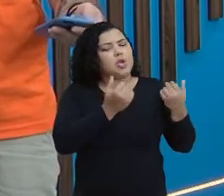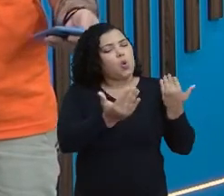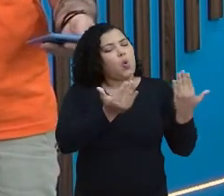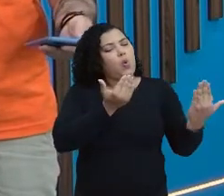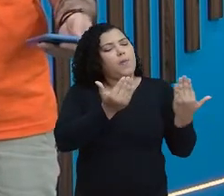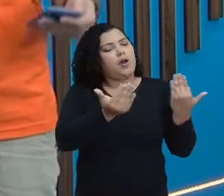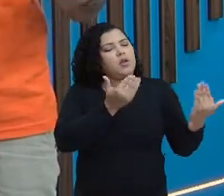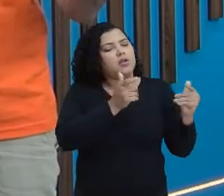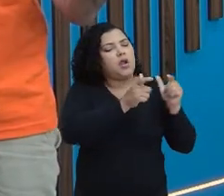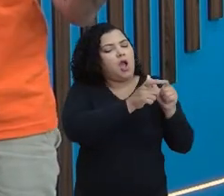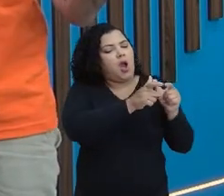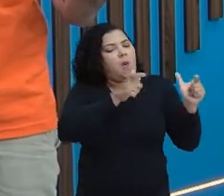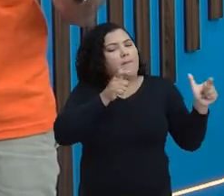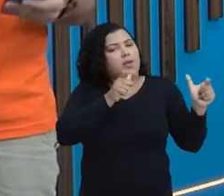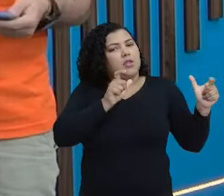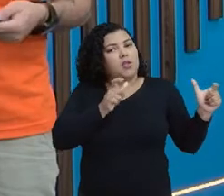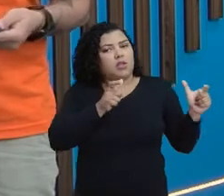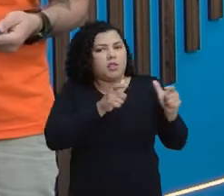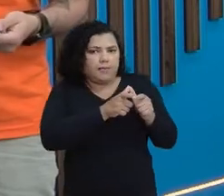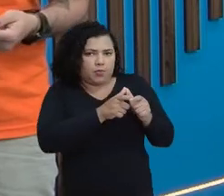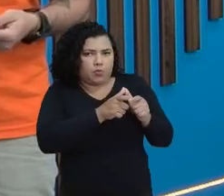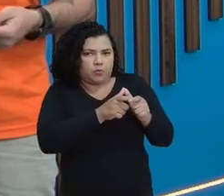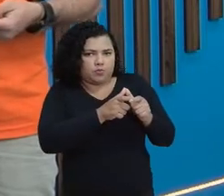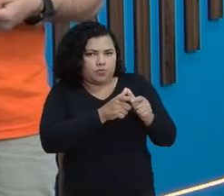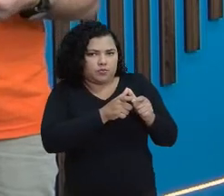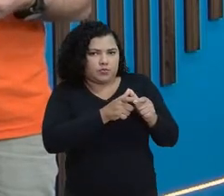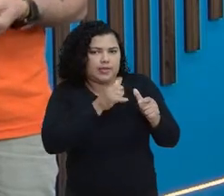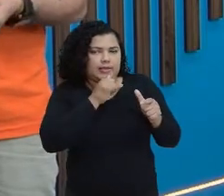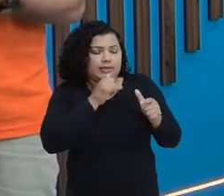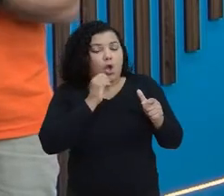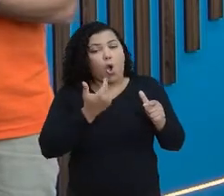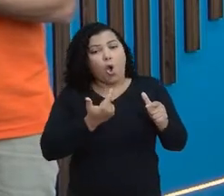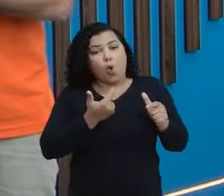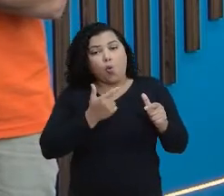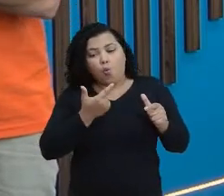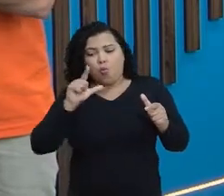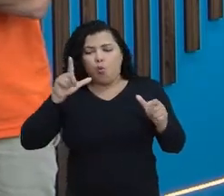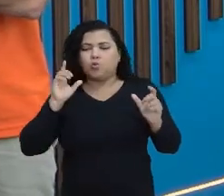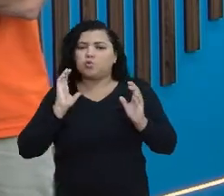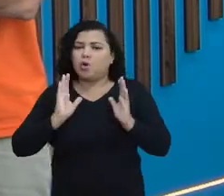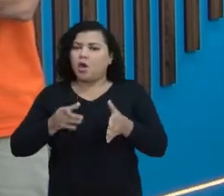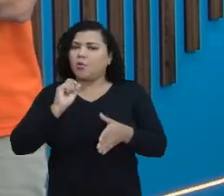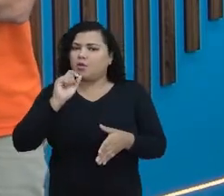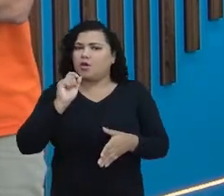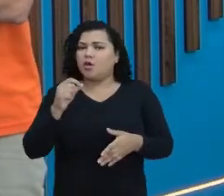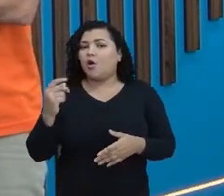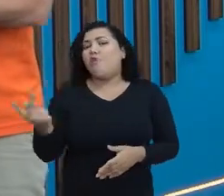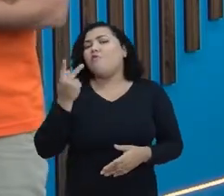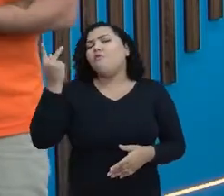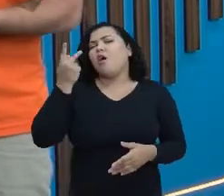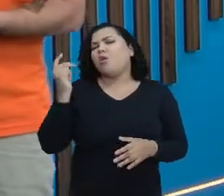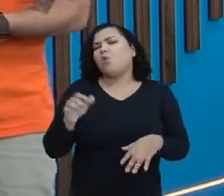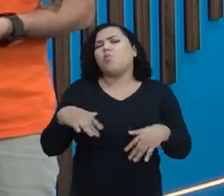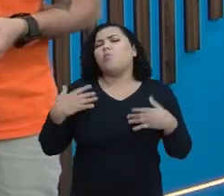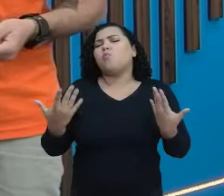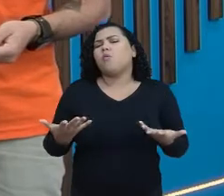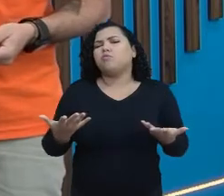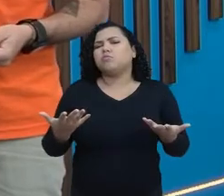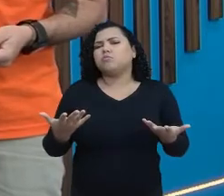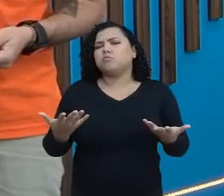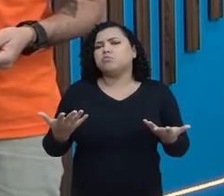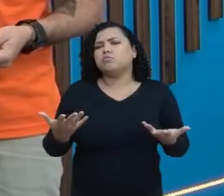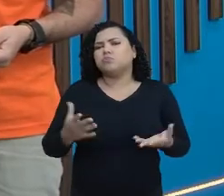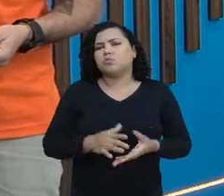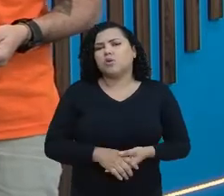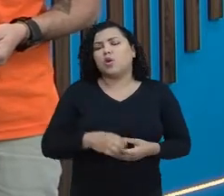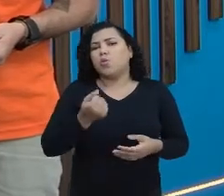implicando crescimento, decrescimento, e a outra é o valor que está sendo atribuído a essas grandezas. No caso aí,